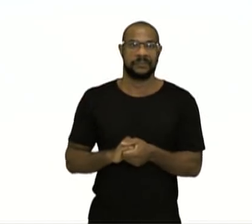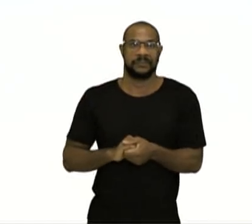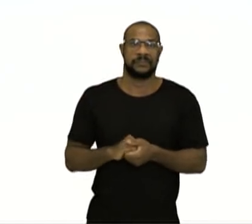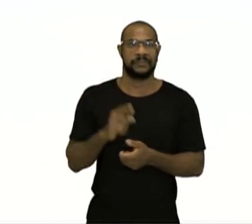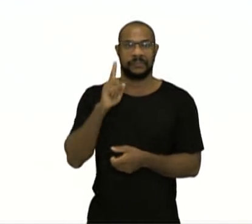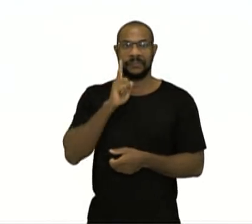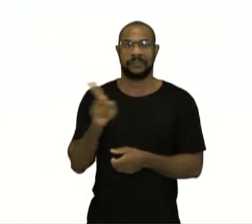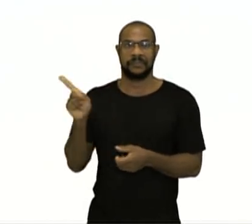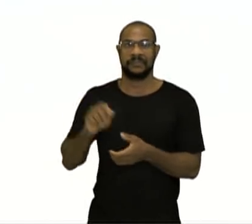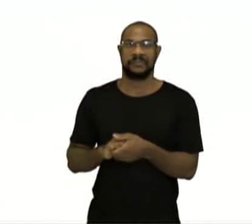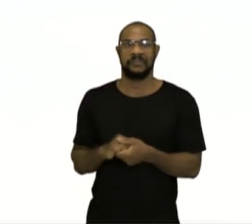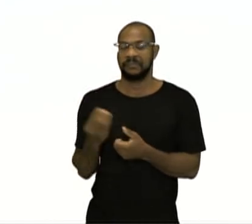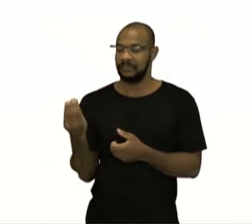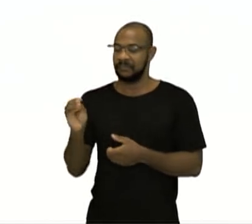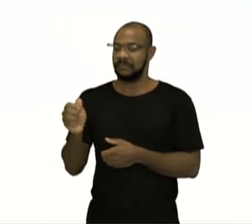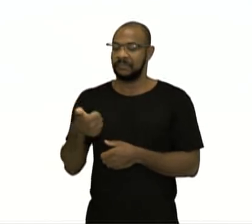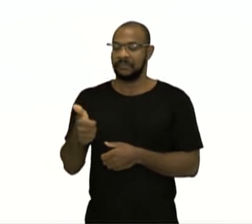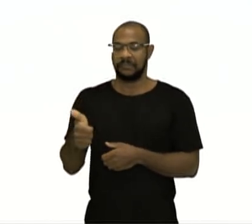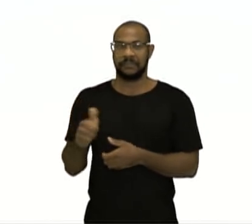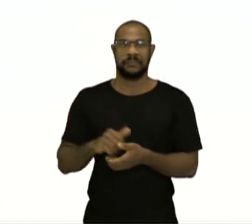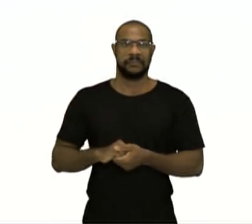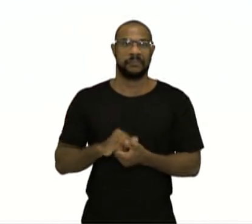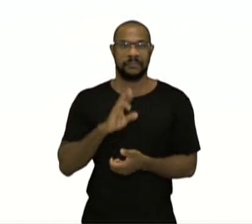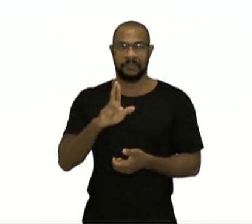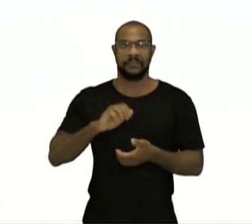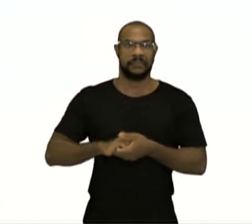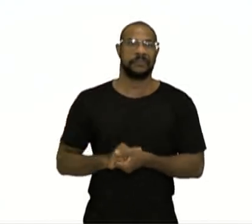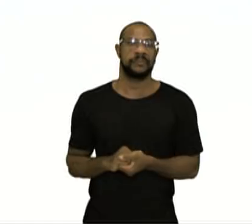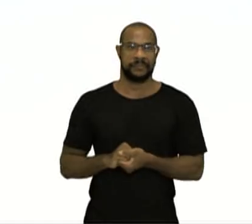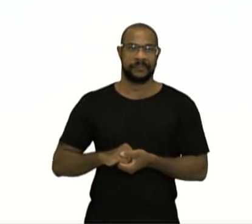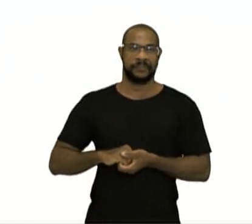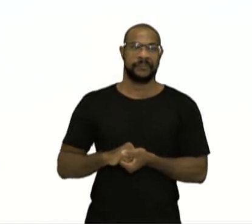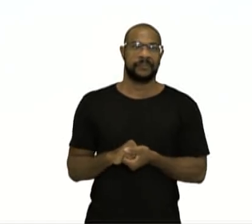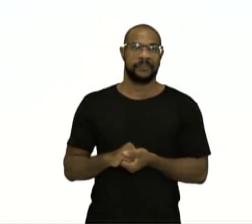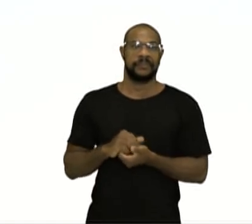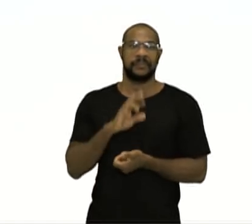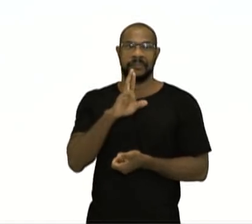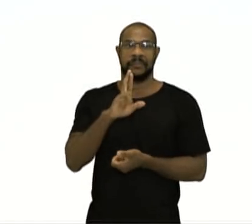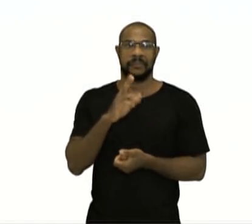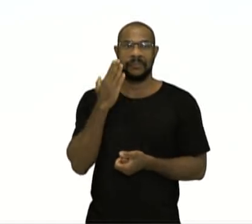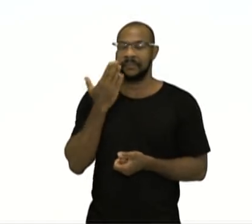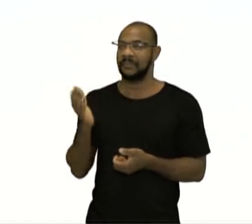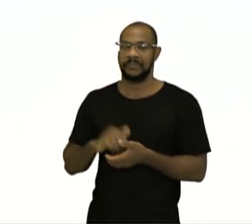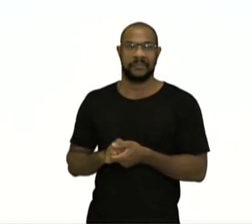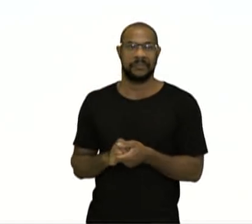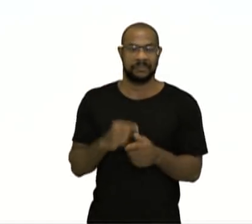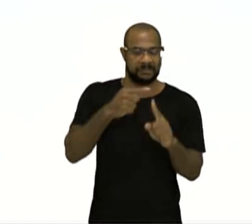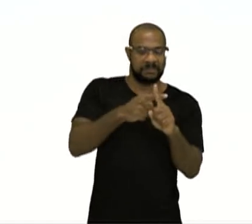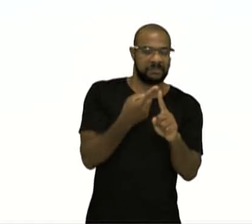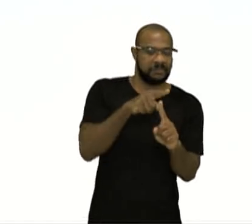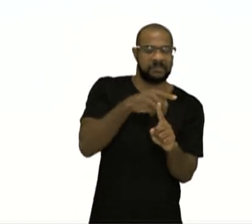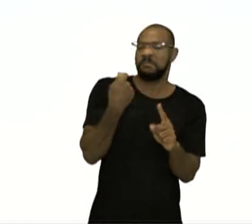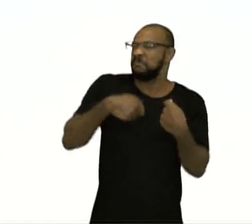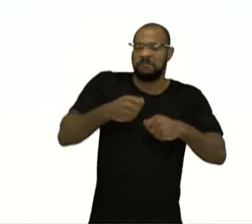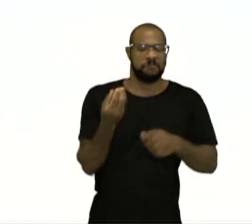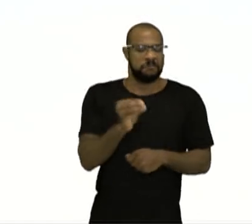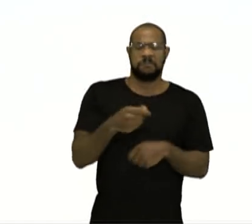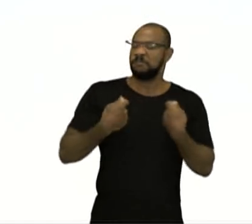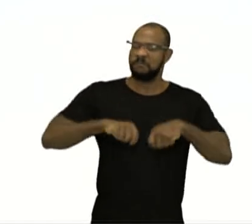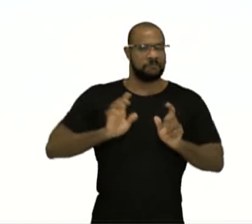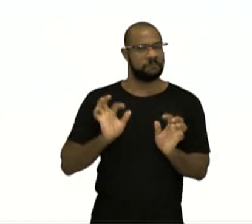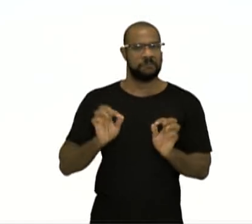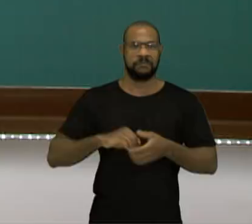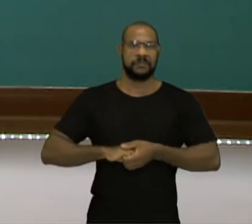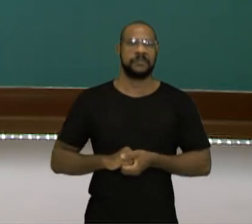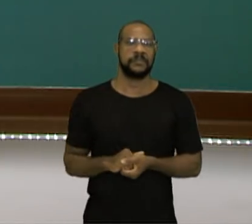mais ele pode ou não aparecer, né? Por que isso é importante? Lá na alternativa, a gente não tinha o sinal de mais na frente de nenhum deles. Então, usou